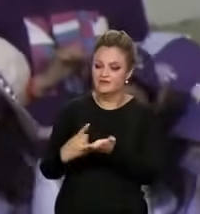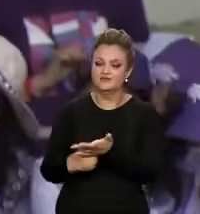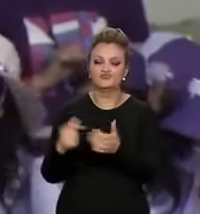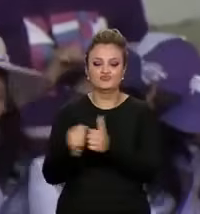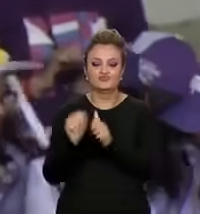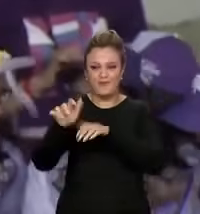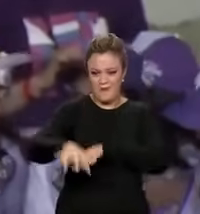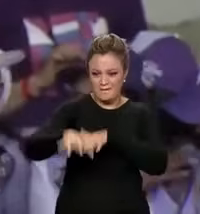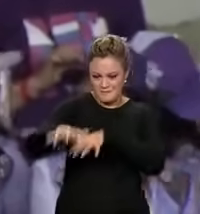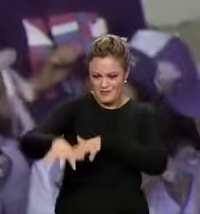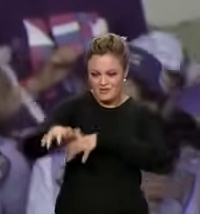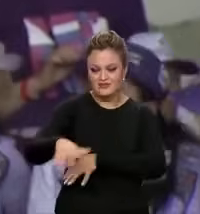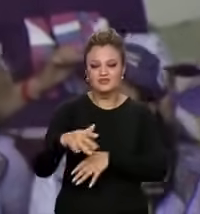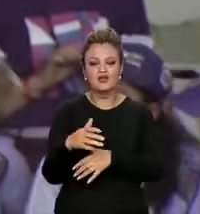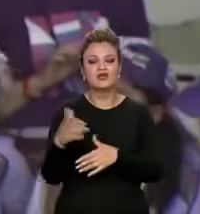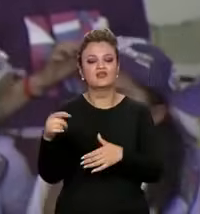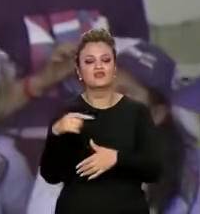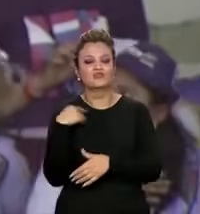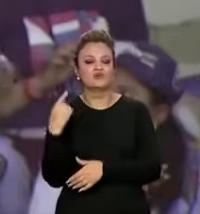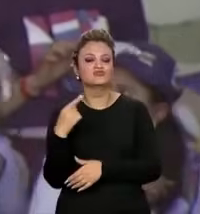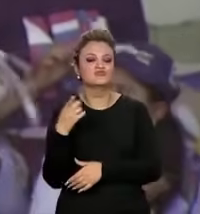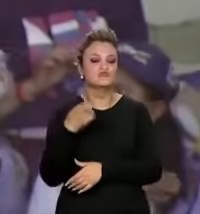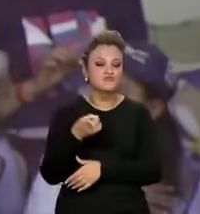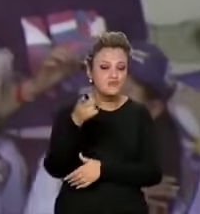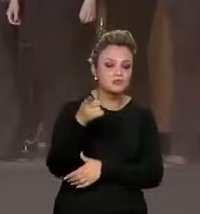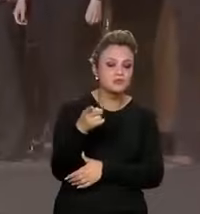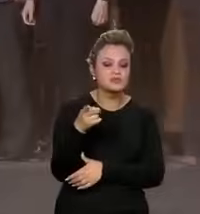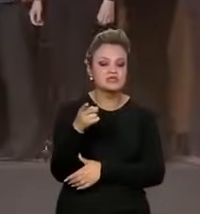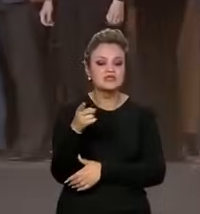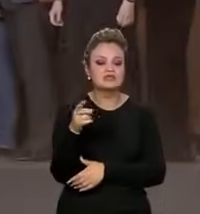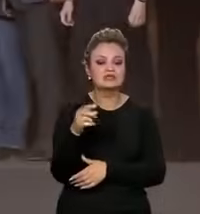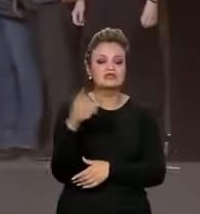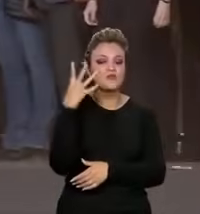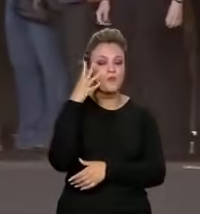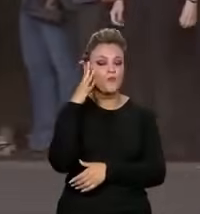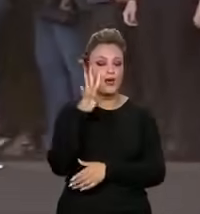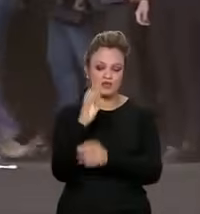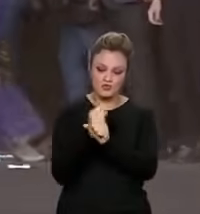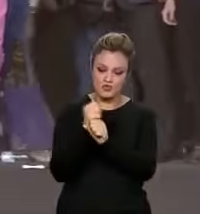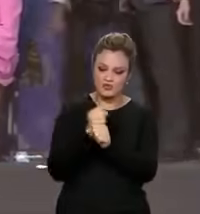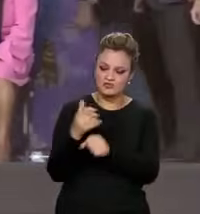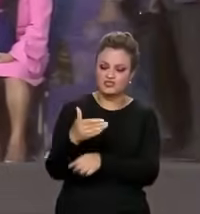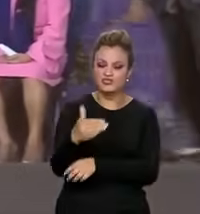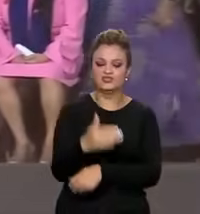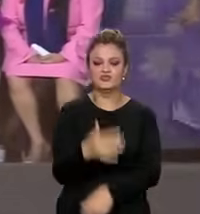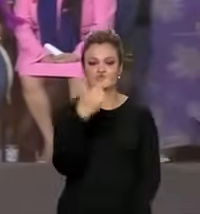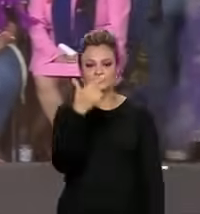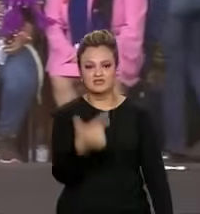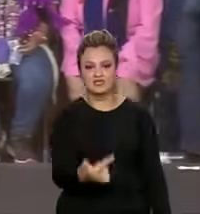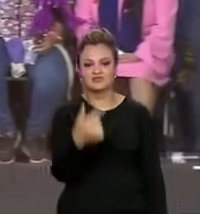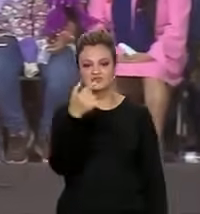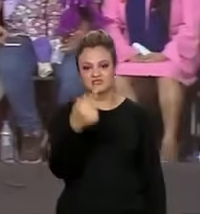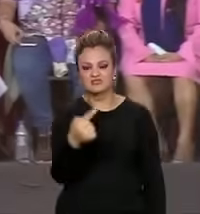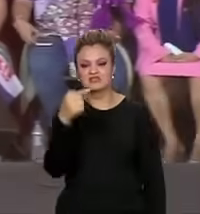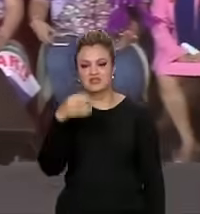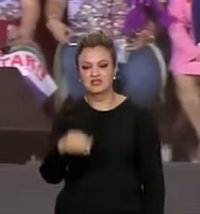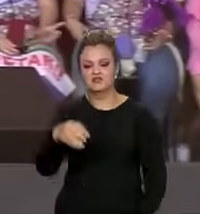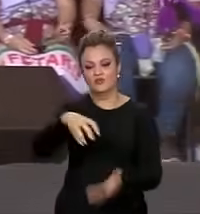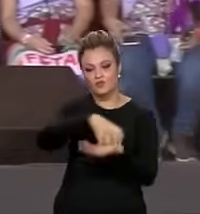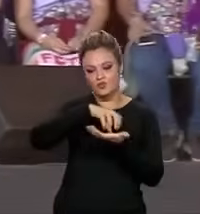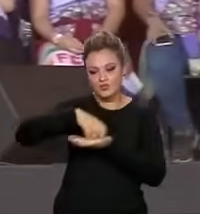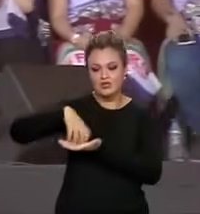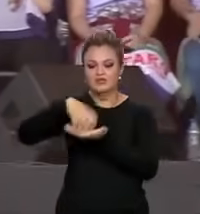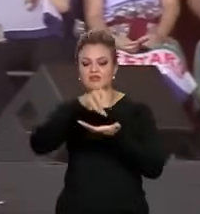com a marcha nós vamos estar colocando durante esses quatro anos 270 unidade